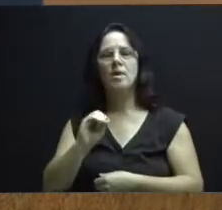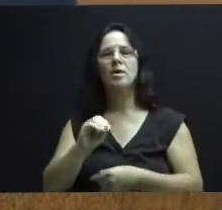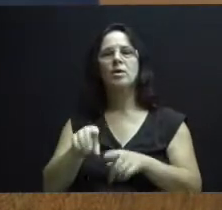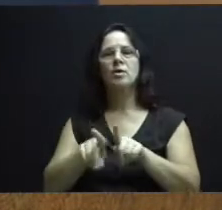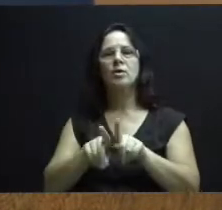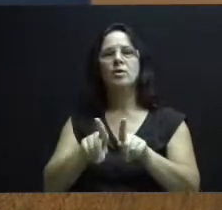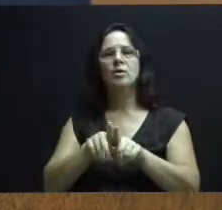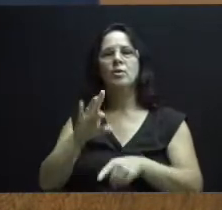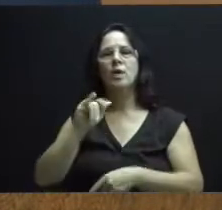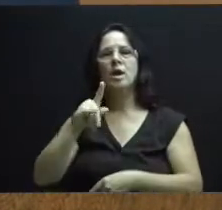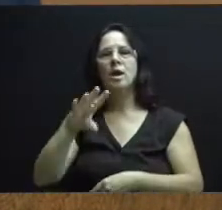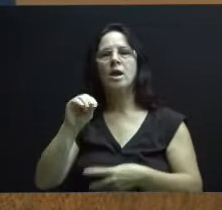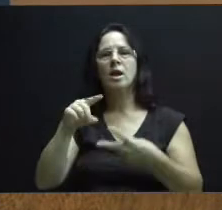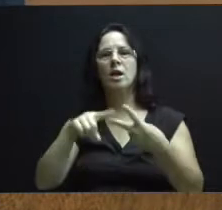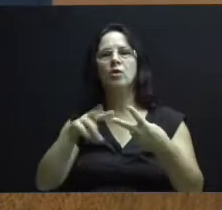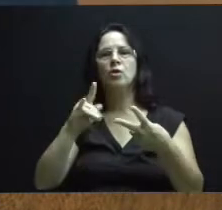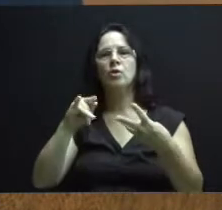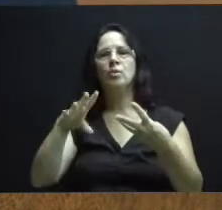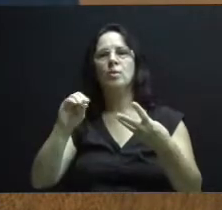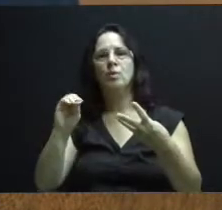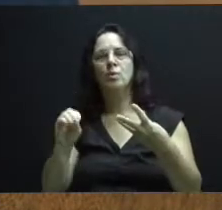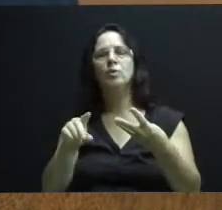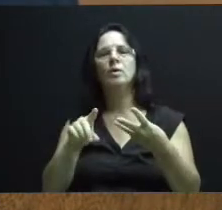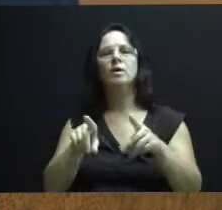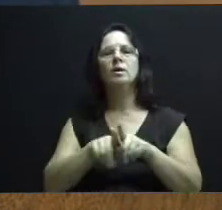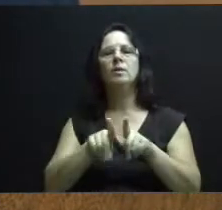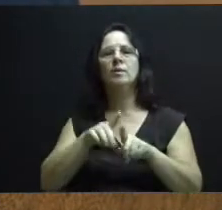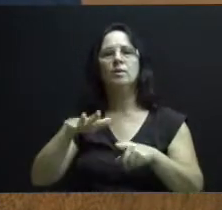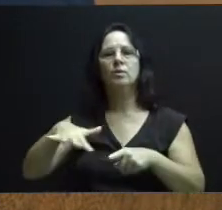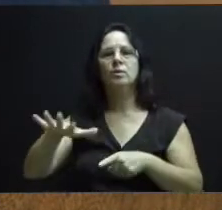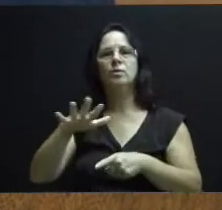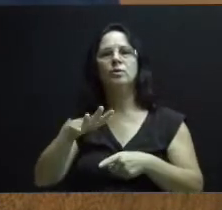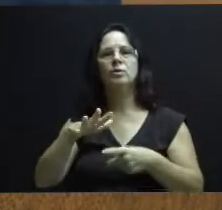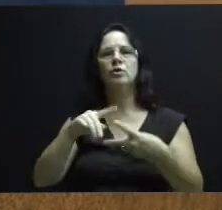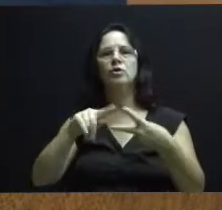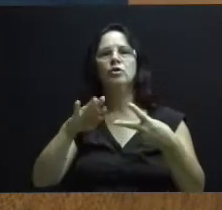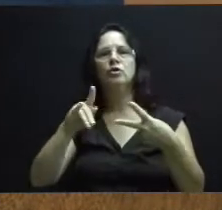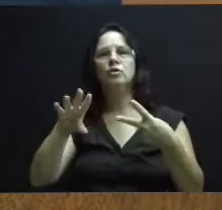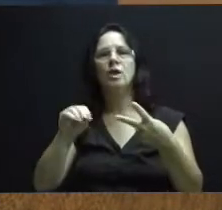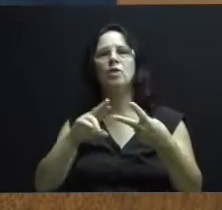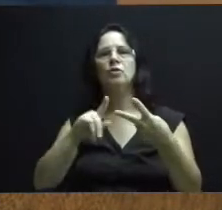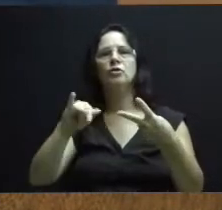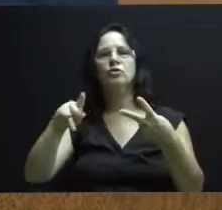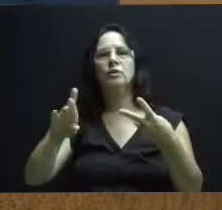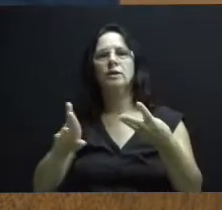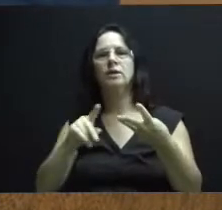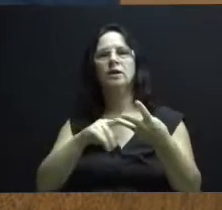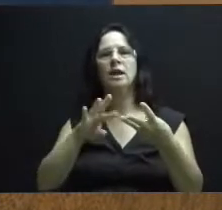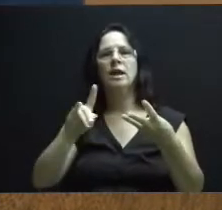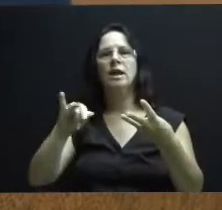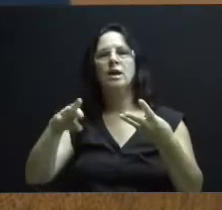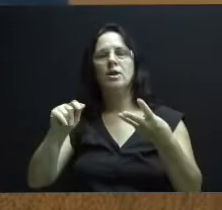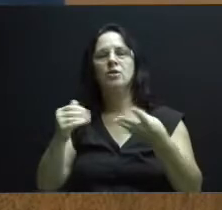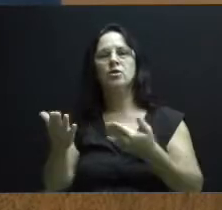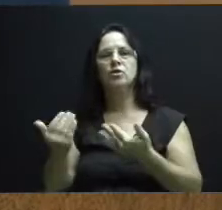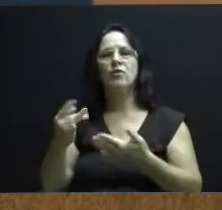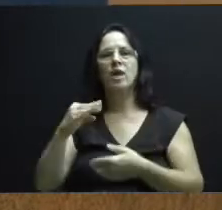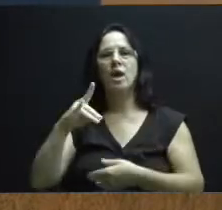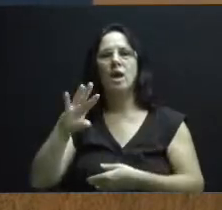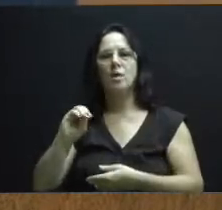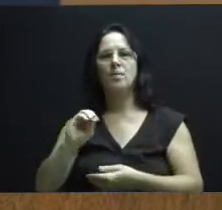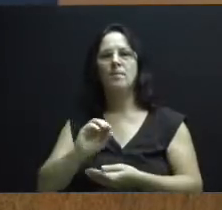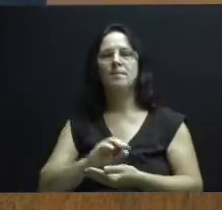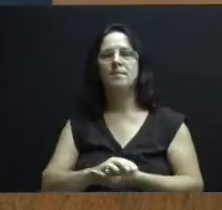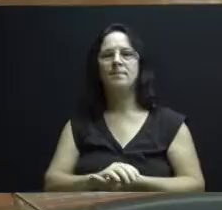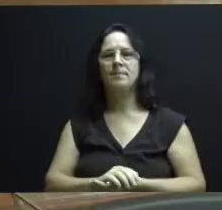do piloto ronaldo quadro ti e dos cubatenses thiago silva já erramos nem delt laranjeira e do jovem caio